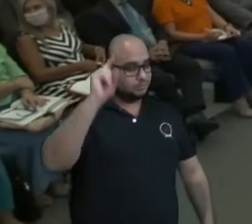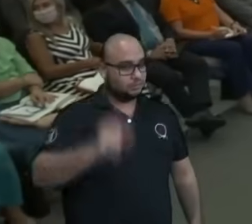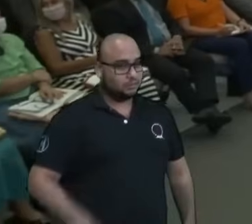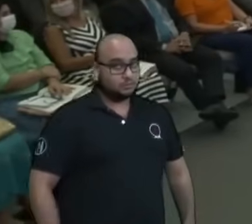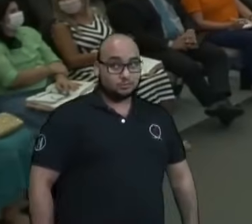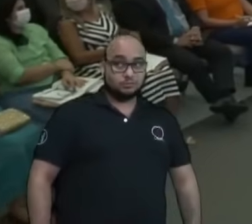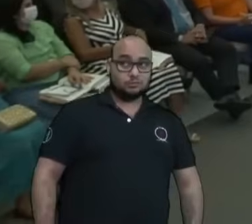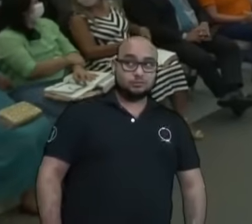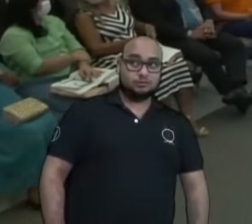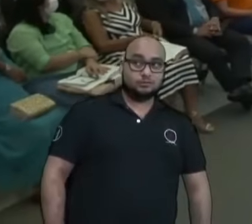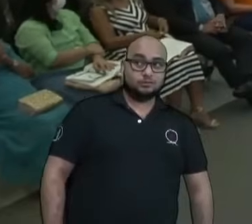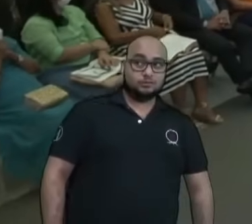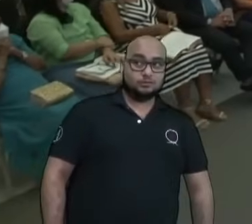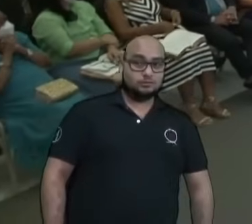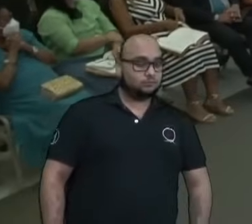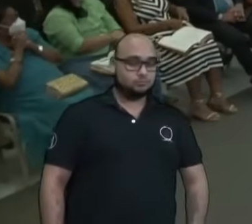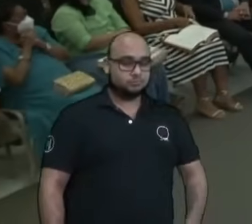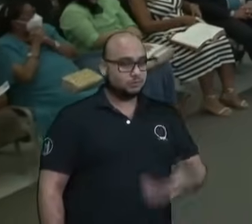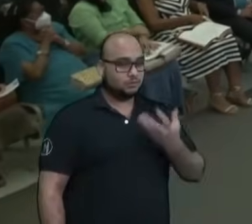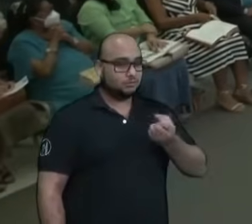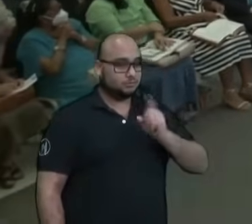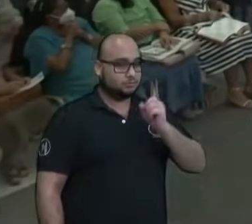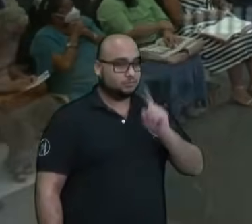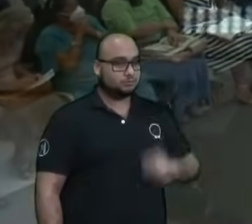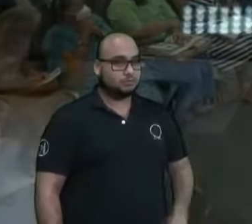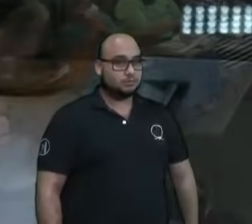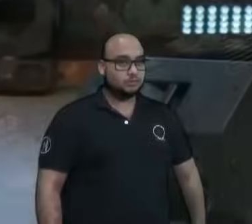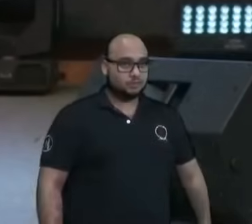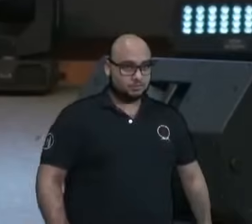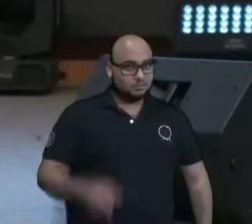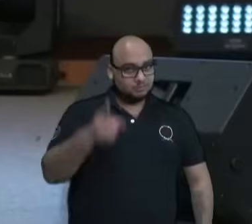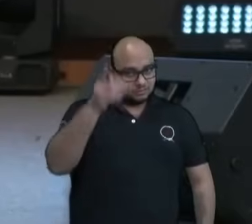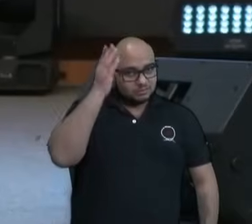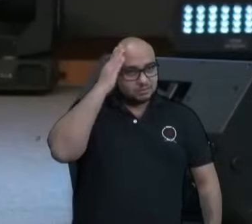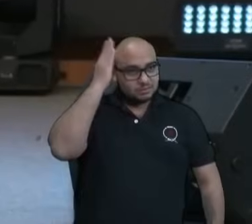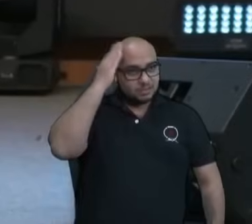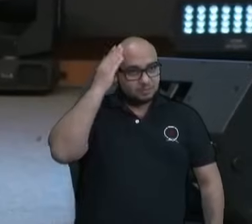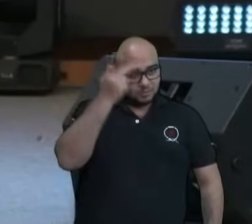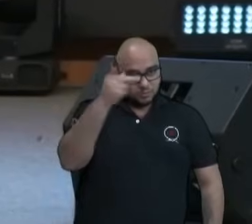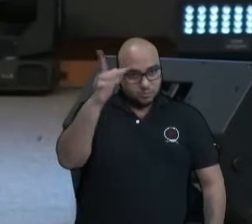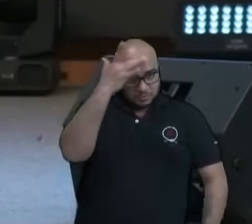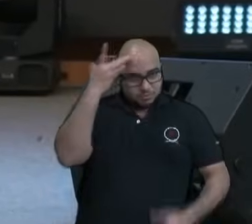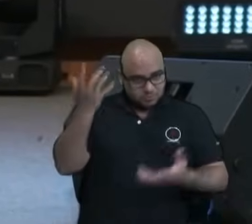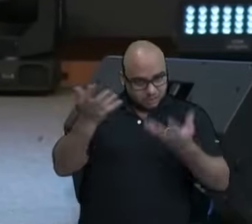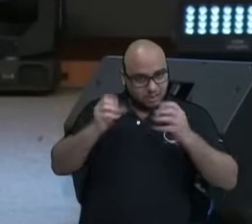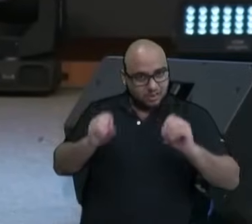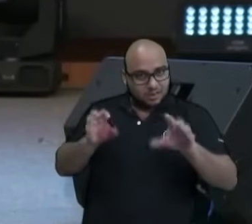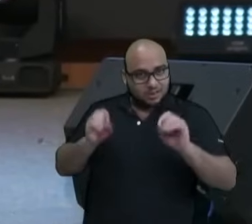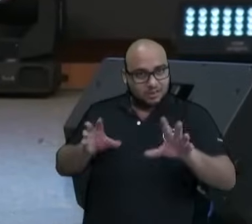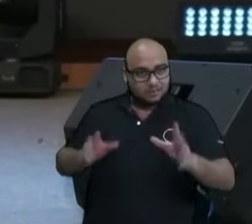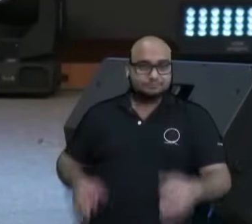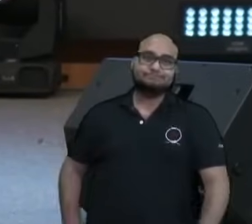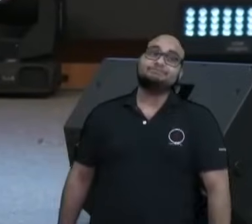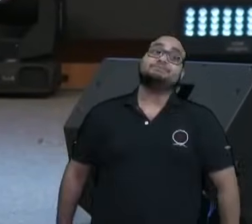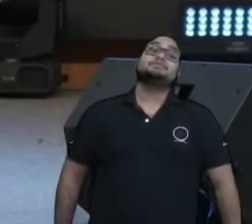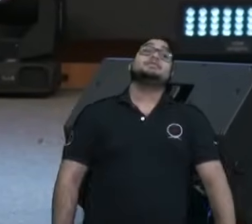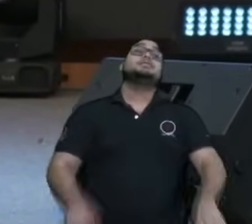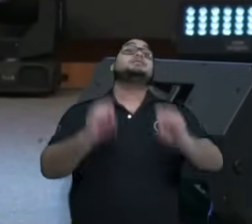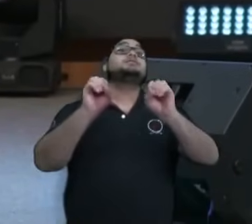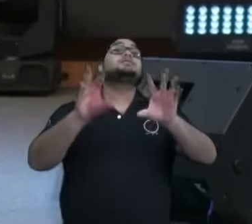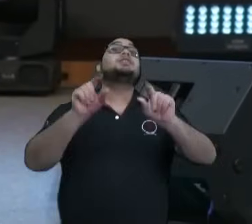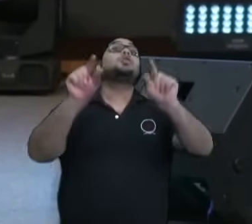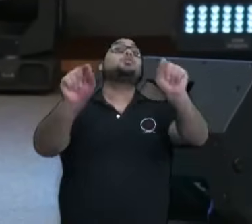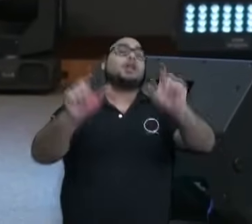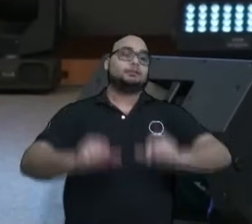Amor você sabe o que que esses caras querem ensinar eu vou dizer para vocês eles estão querendo ensinar o